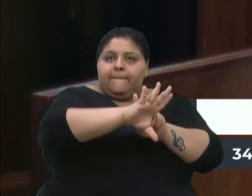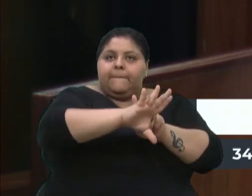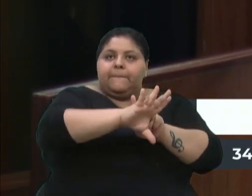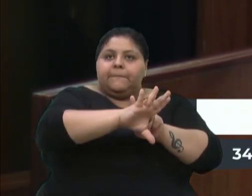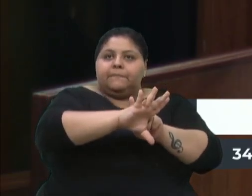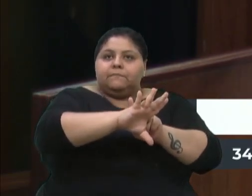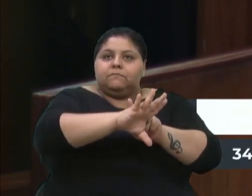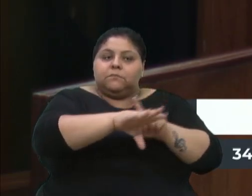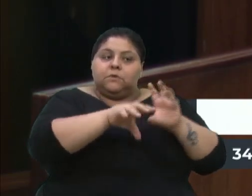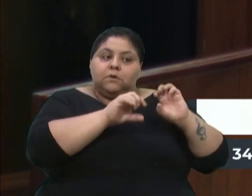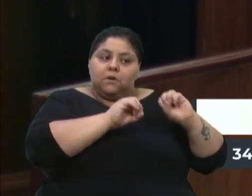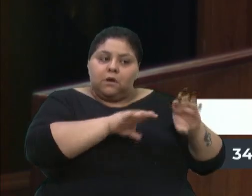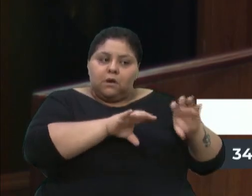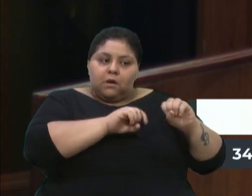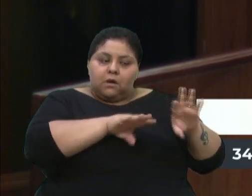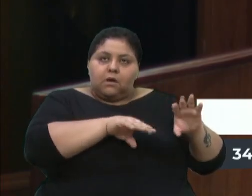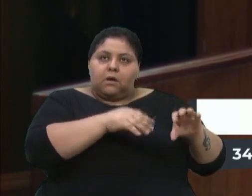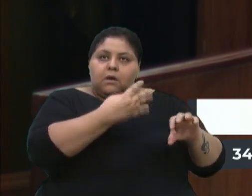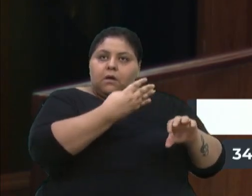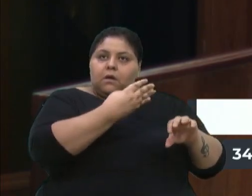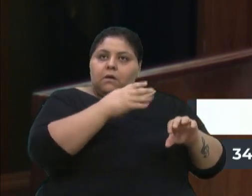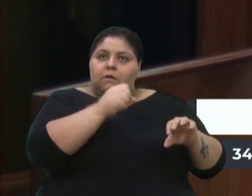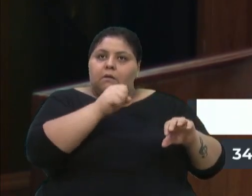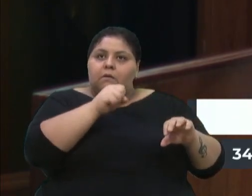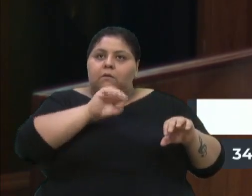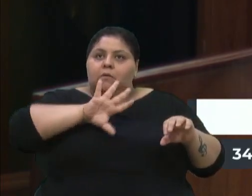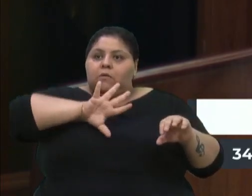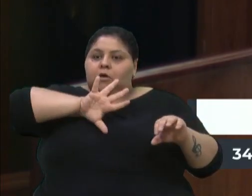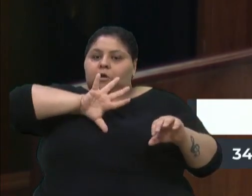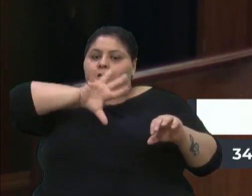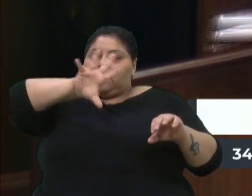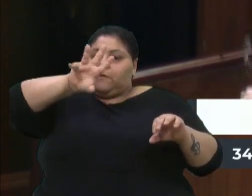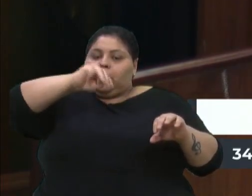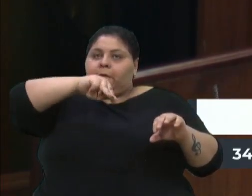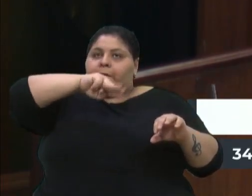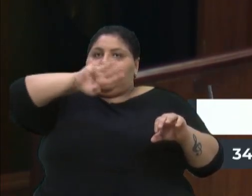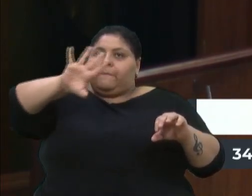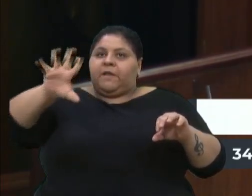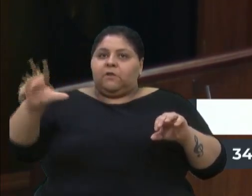A educação, menos 48 milhões, menos 40 milhões.